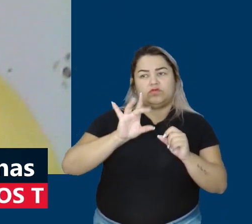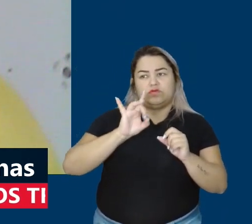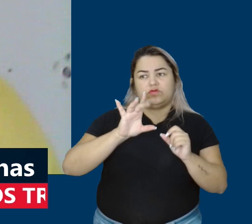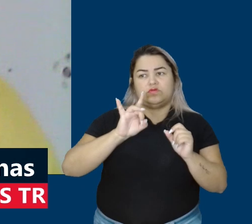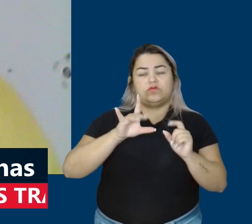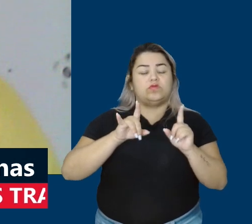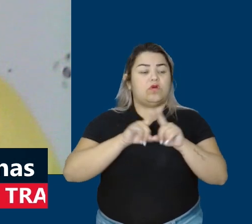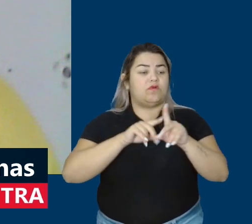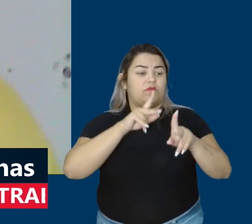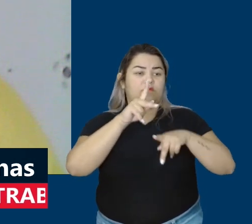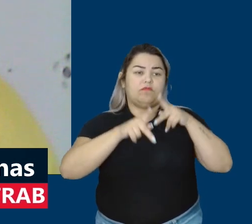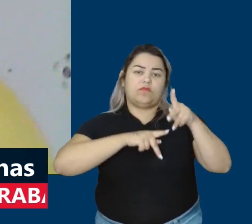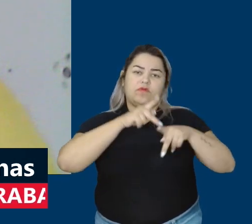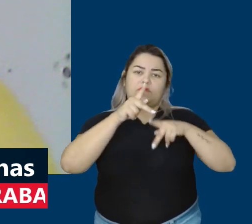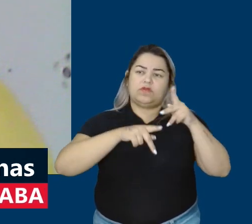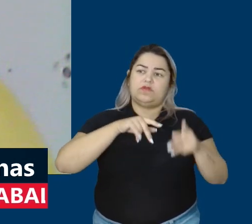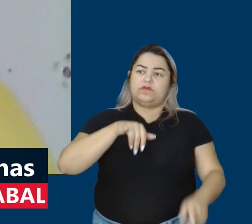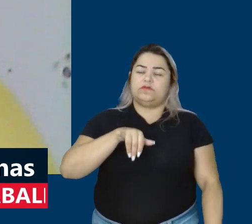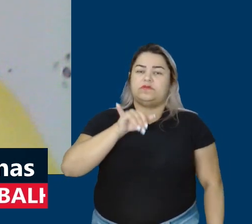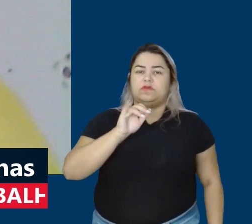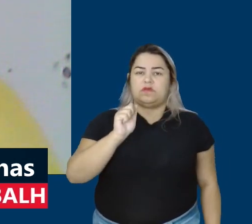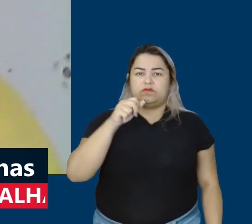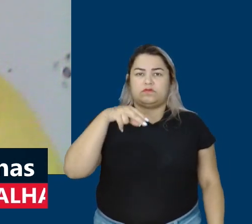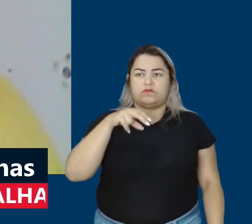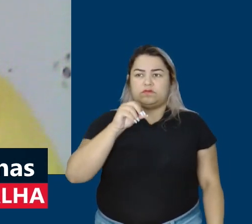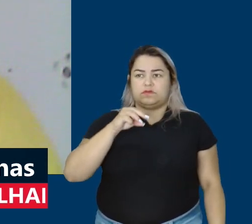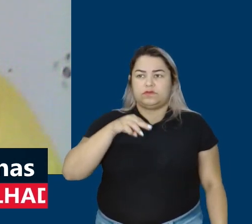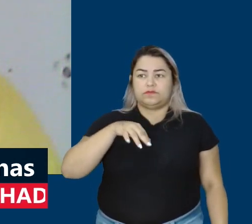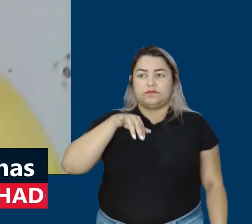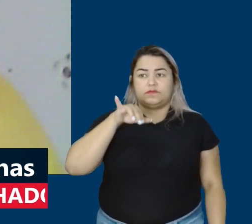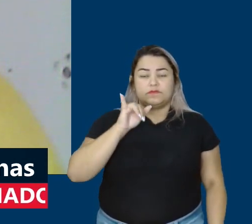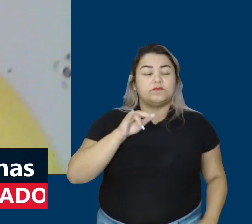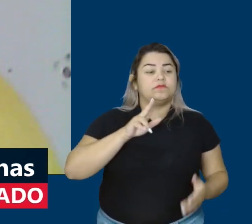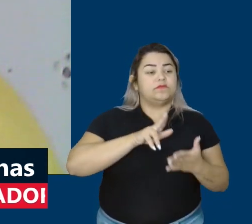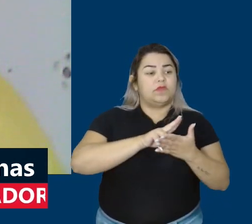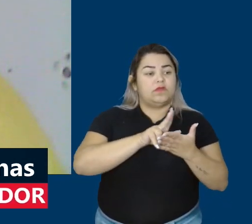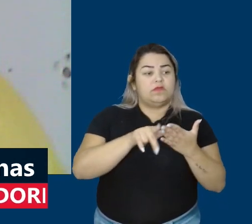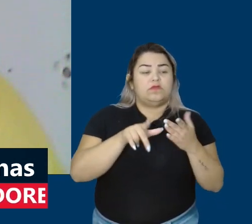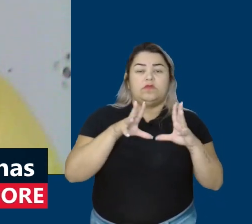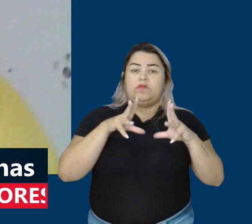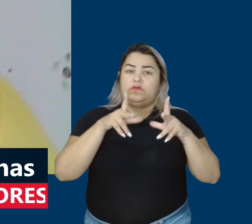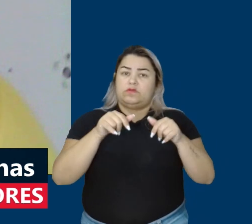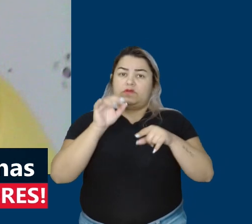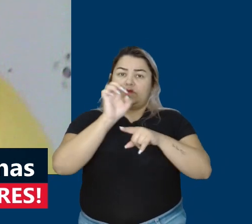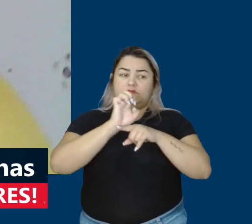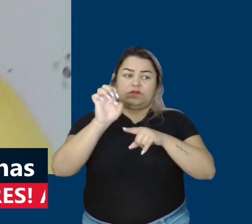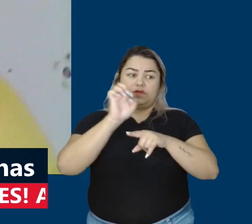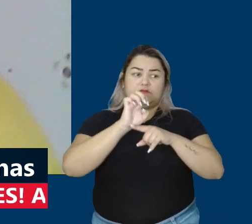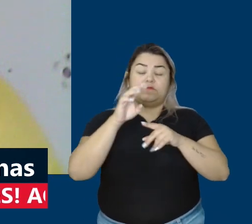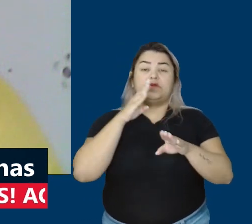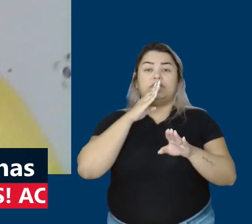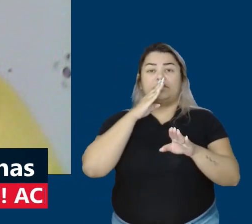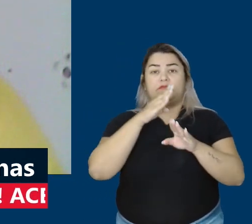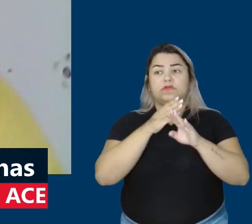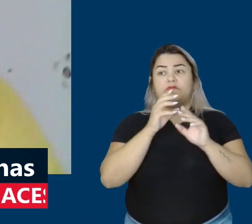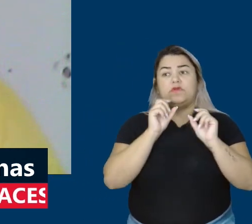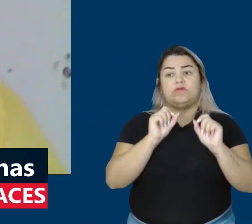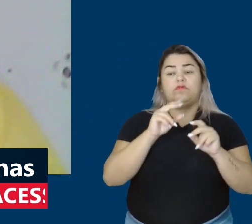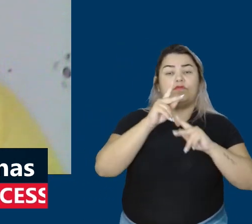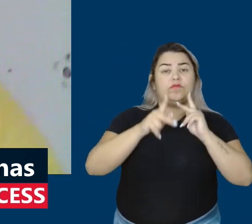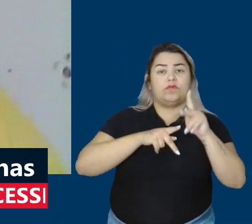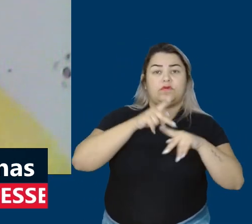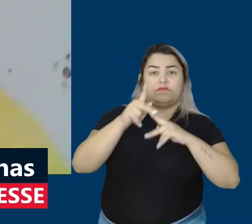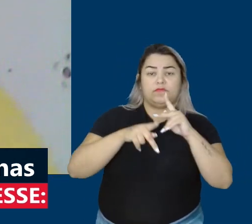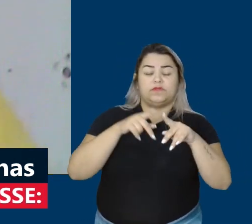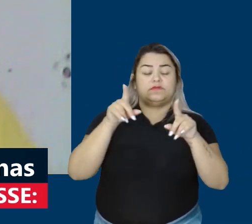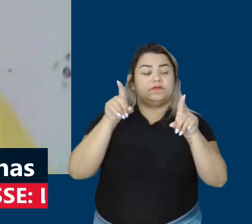os povos Yanomamis que isso estava acontecendo. Com vários povos de todos os estados, principalmente os povos que